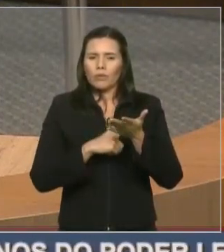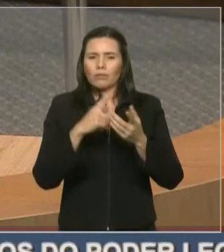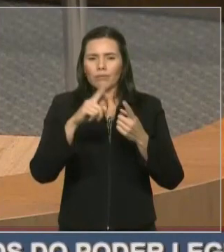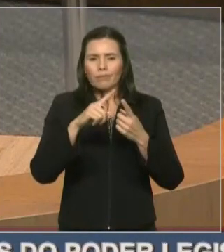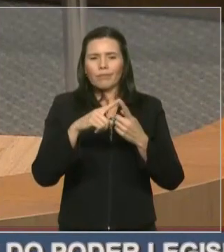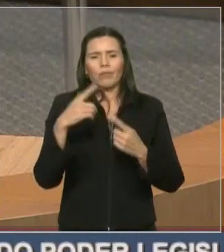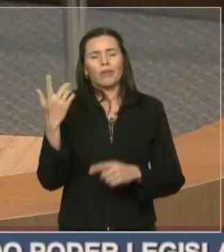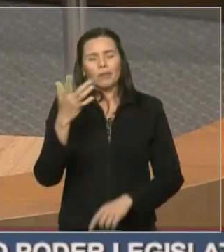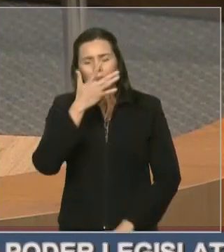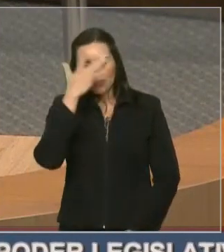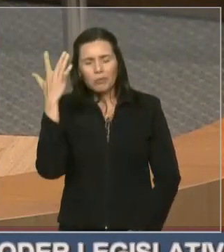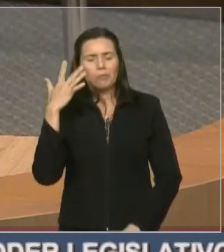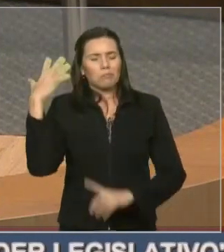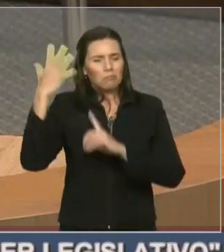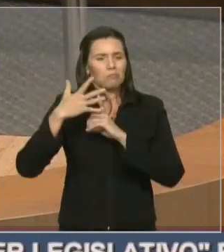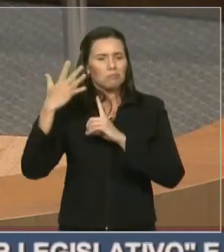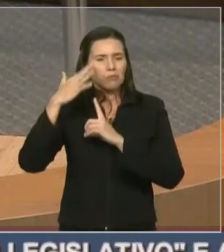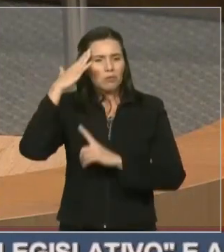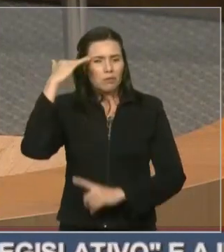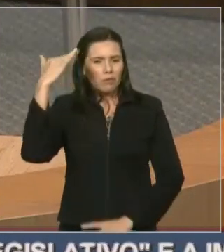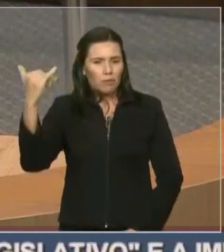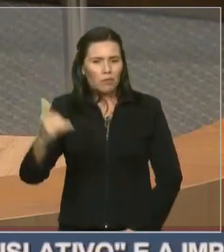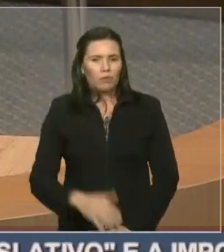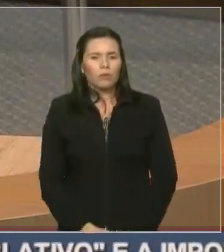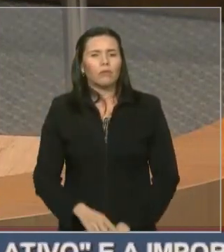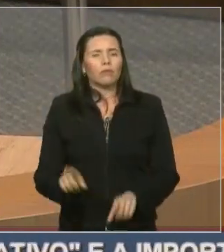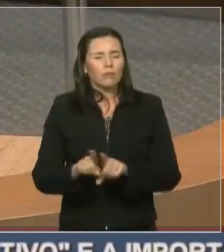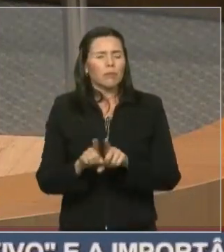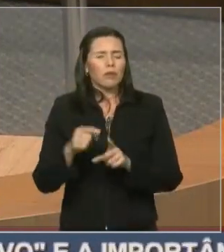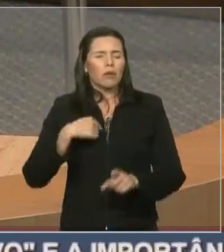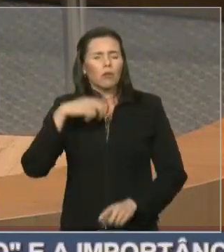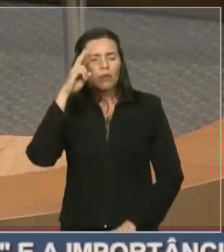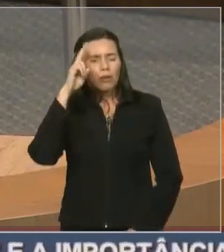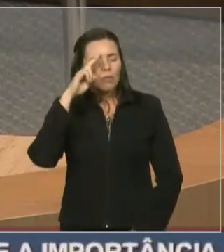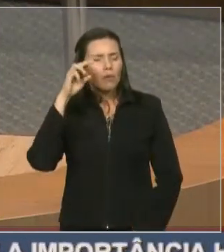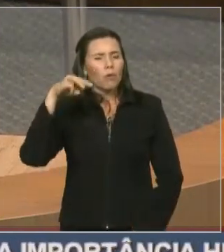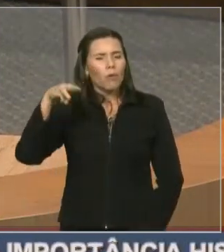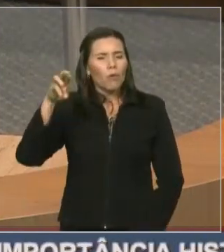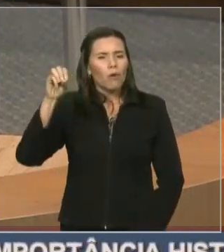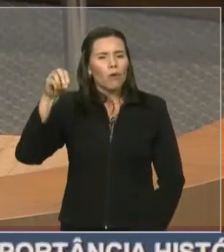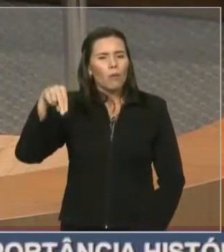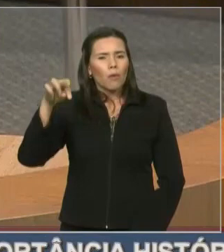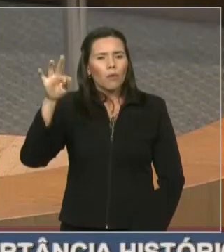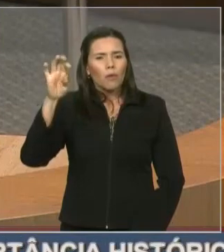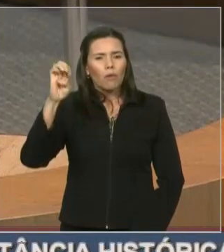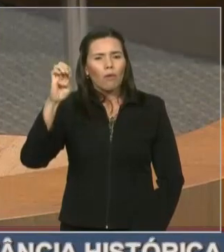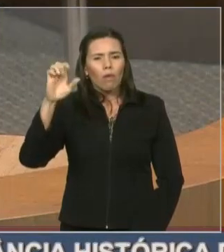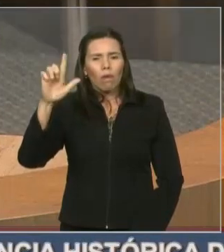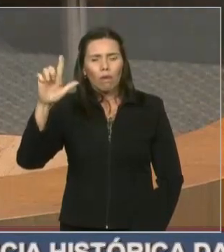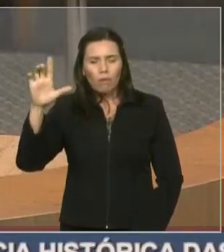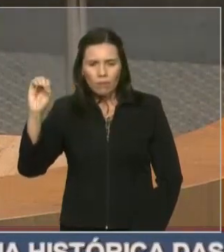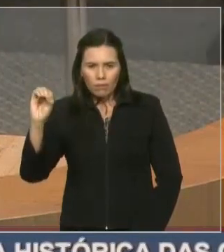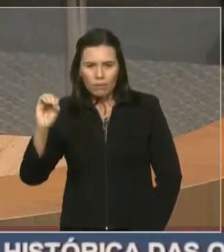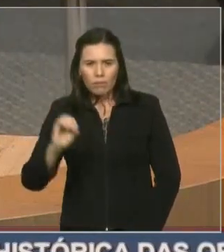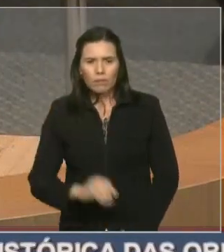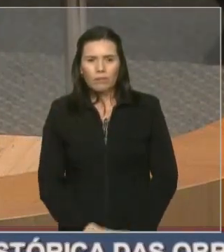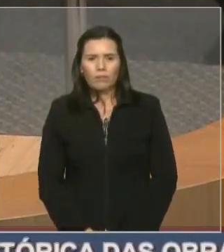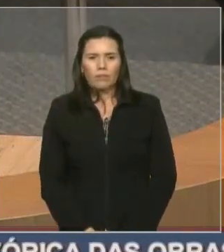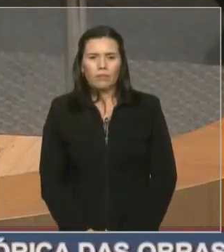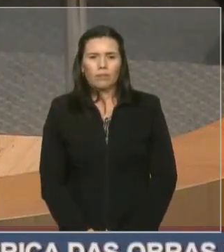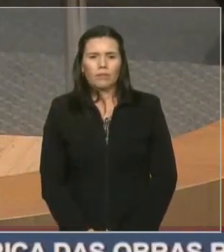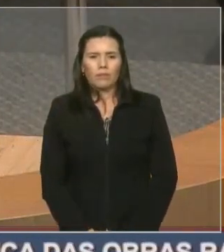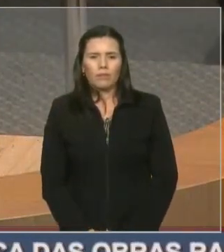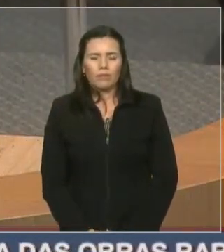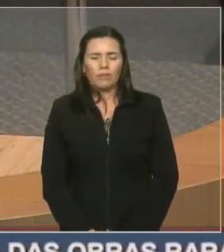o doutor José Montelo, naquele tempo, vestuto, autoridade, literário